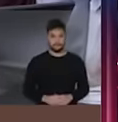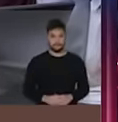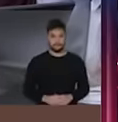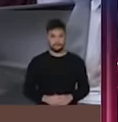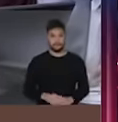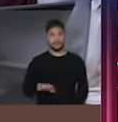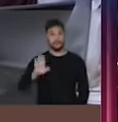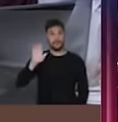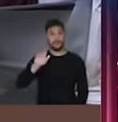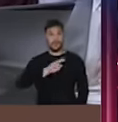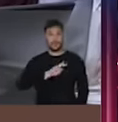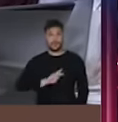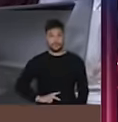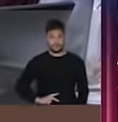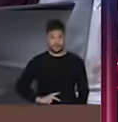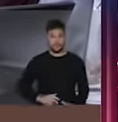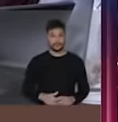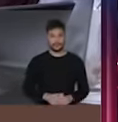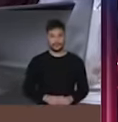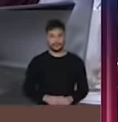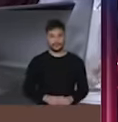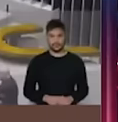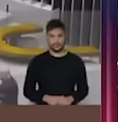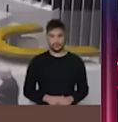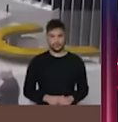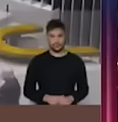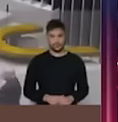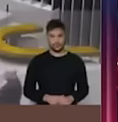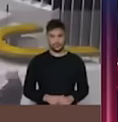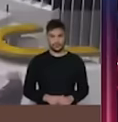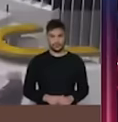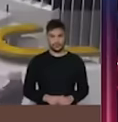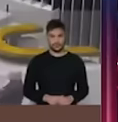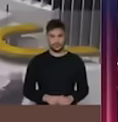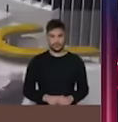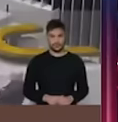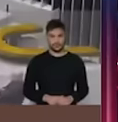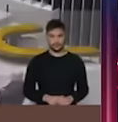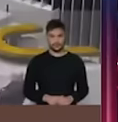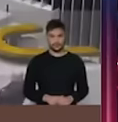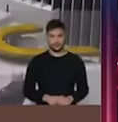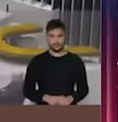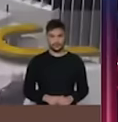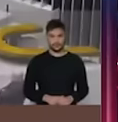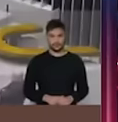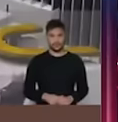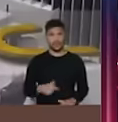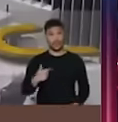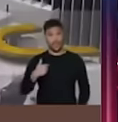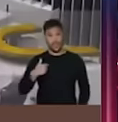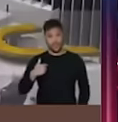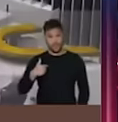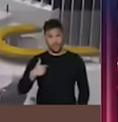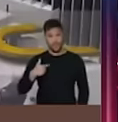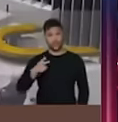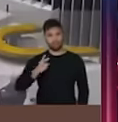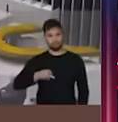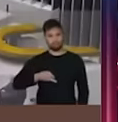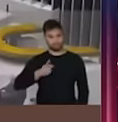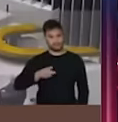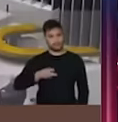fake News fake News então a proposta que foi aprovada estabelece uma